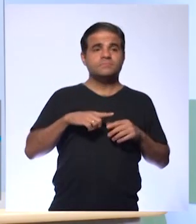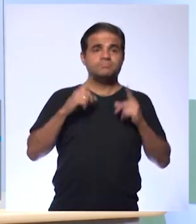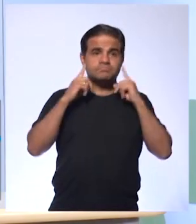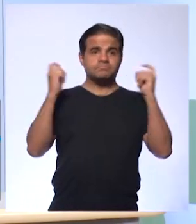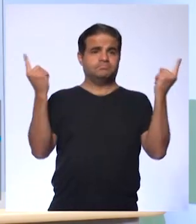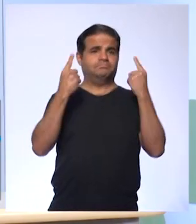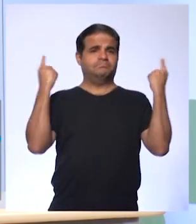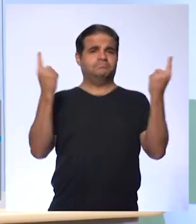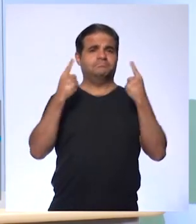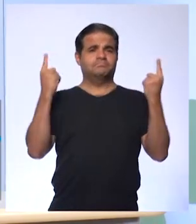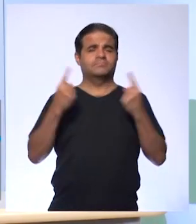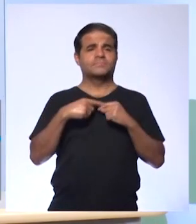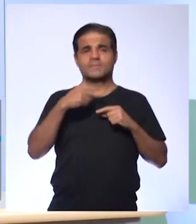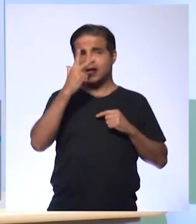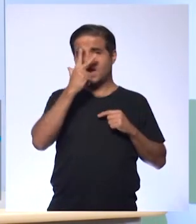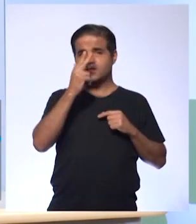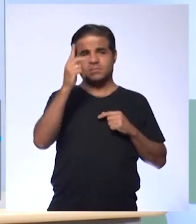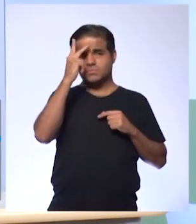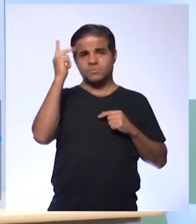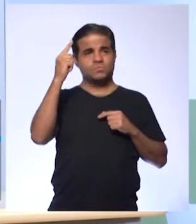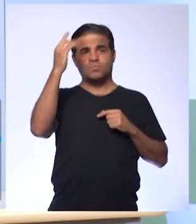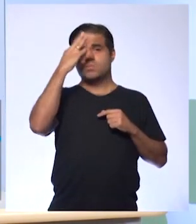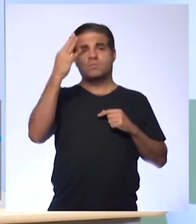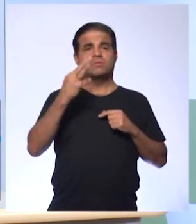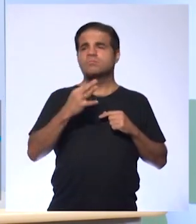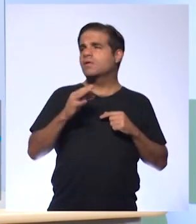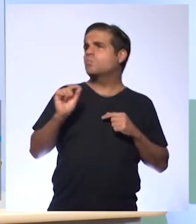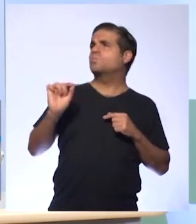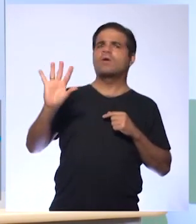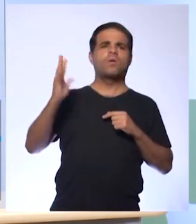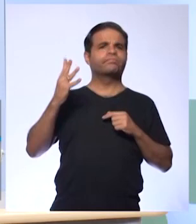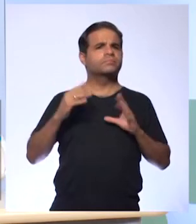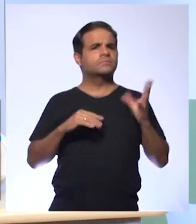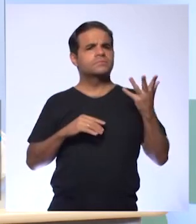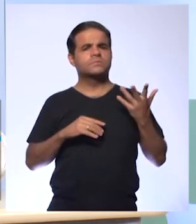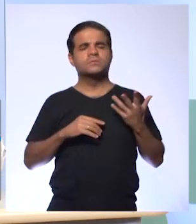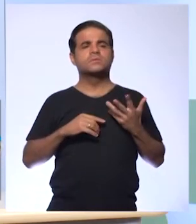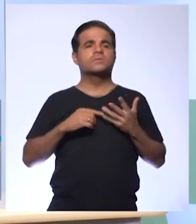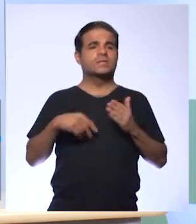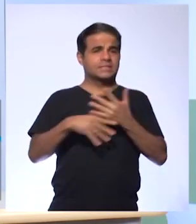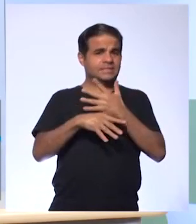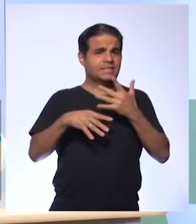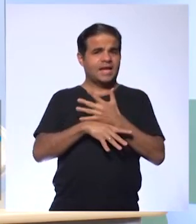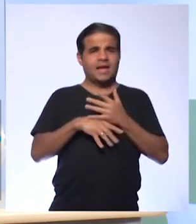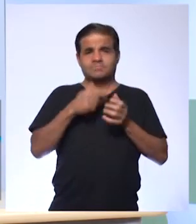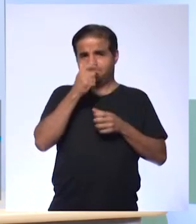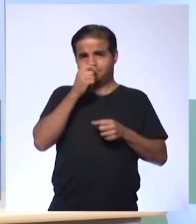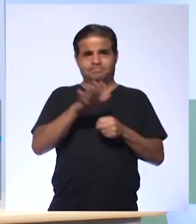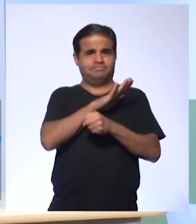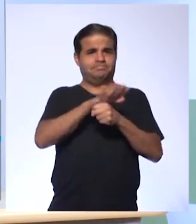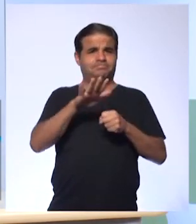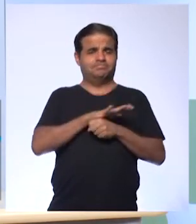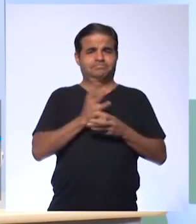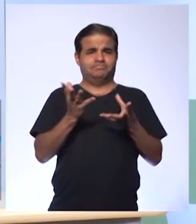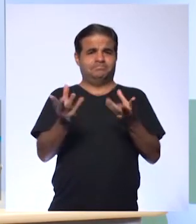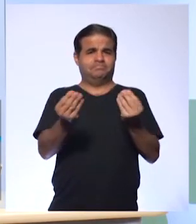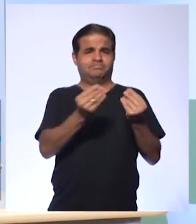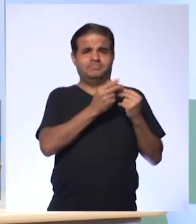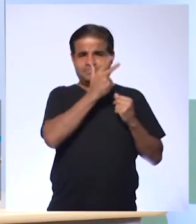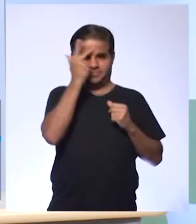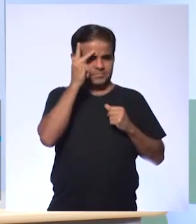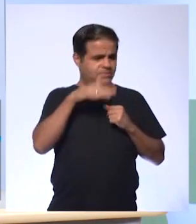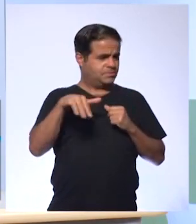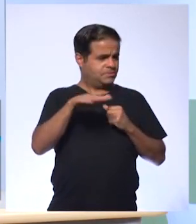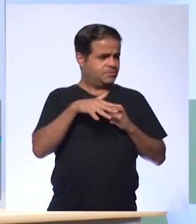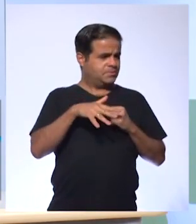sinal sonoro, acho que as pessoas não iam entender muito bem o que estava acontecendo. E pela própria cidade estar super populosa ali naquele